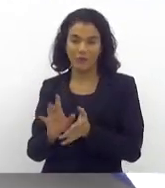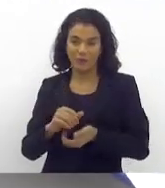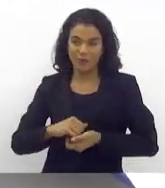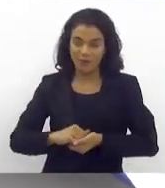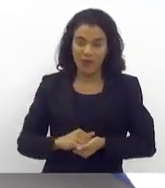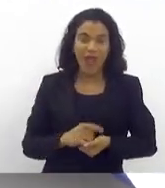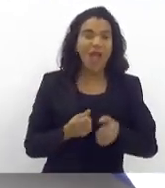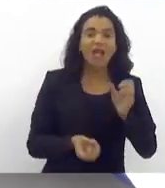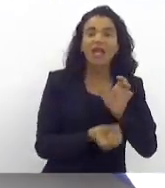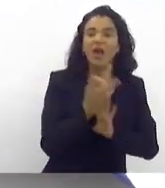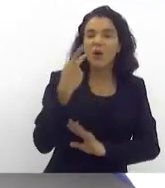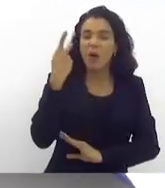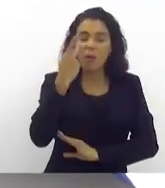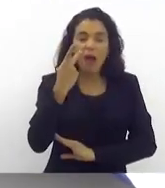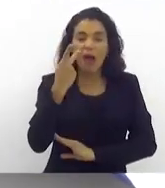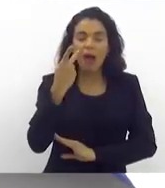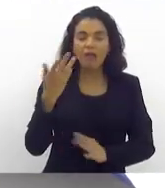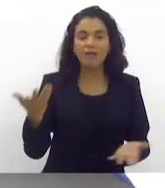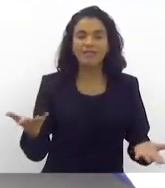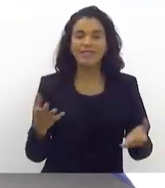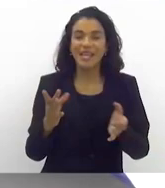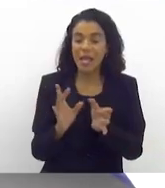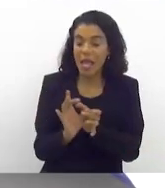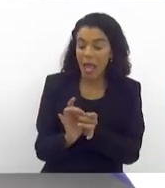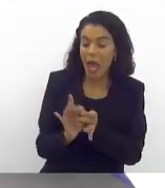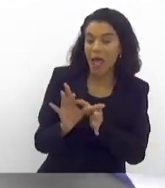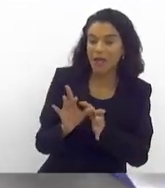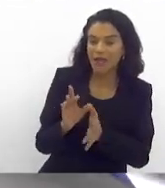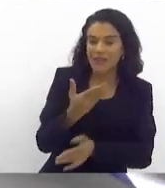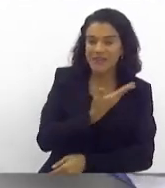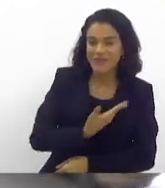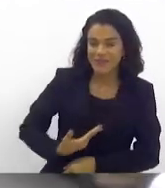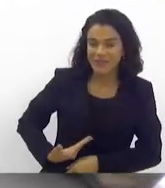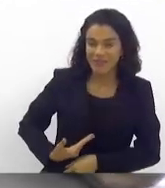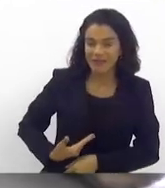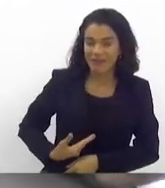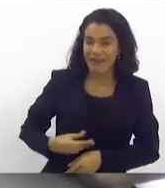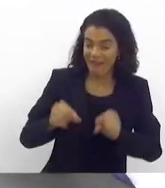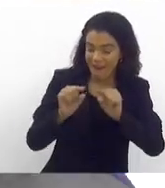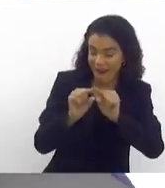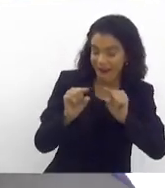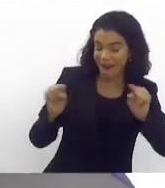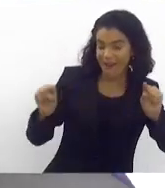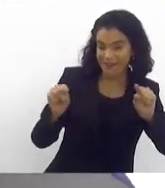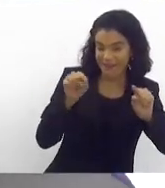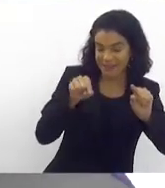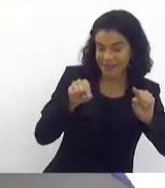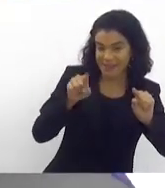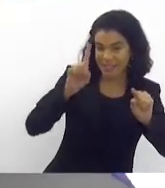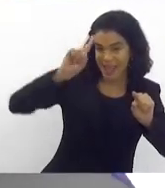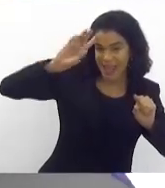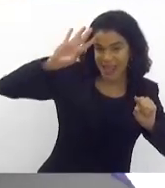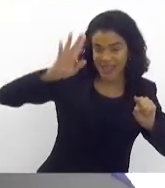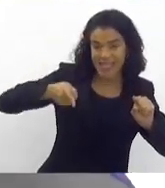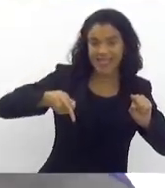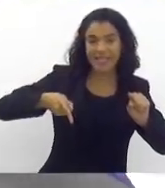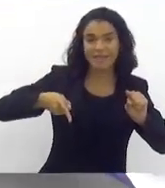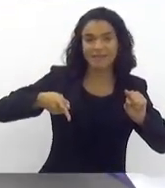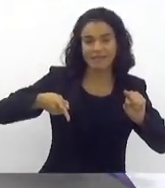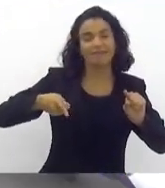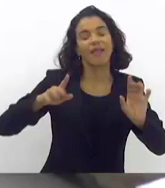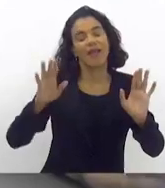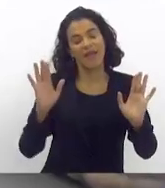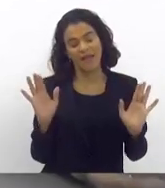programa, cria uma política e autoriza o governo. Ou seja, aquilo que é determinativo, a gente põe o autorizo. Pode mudar para